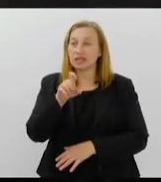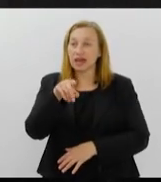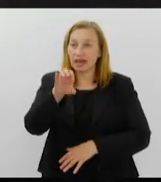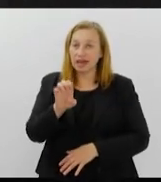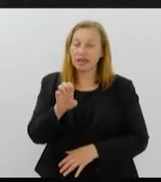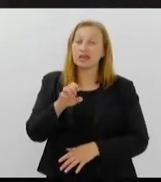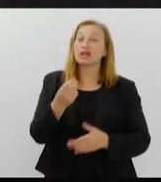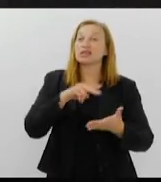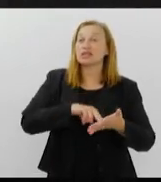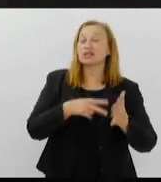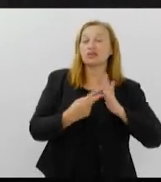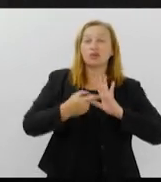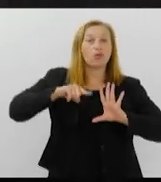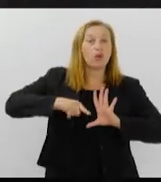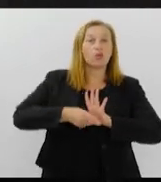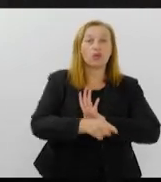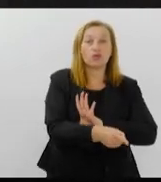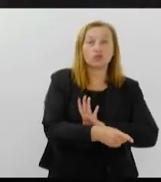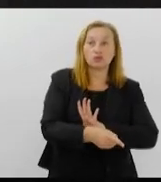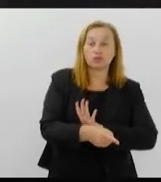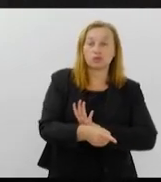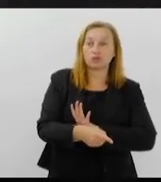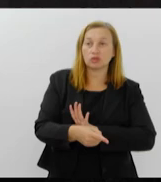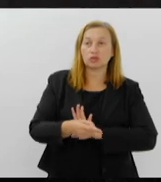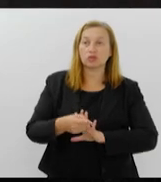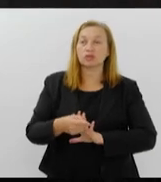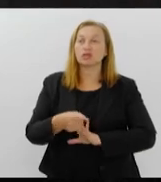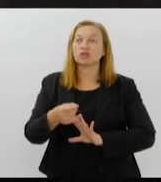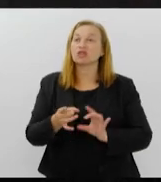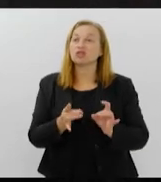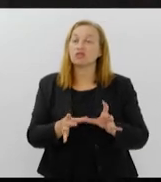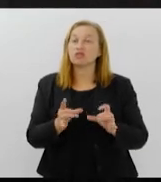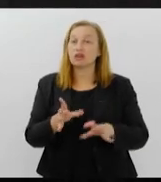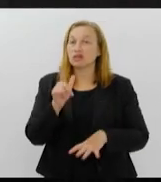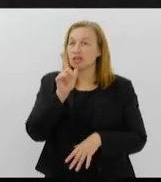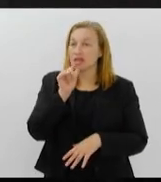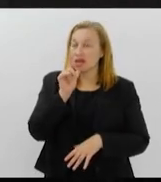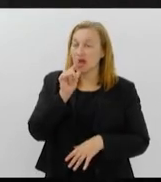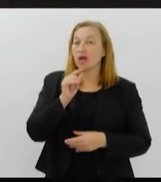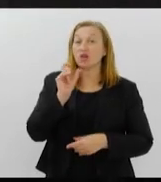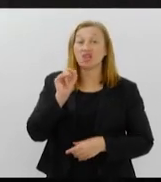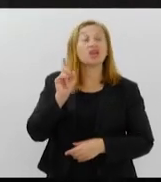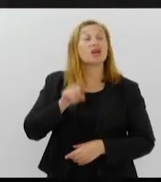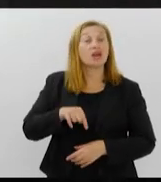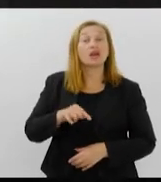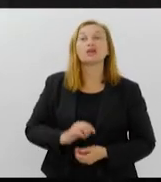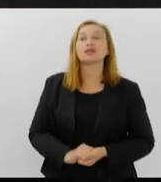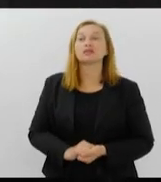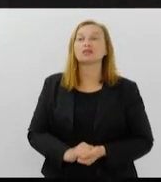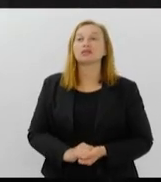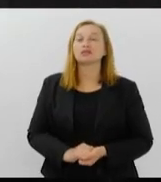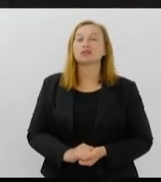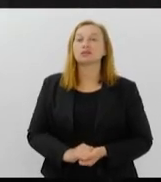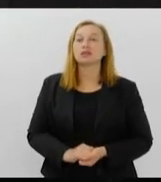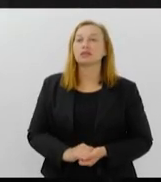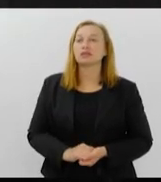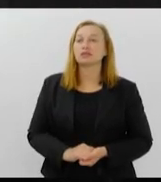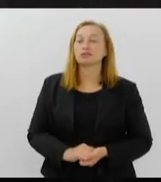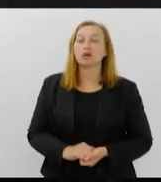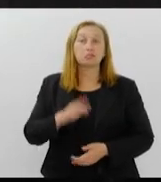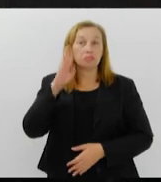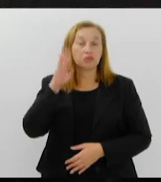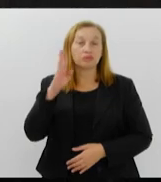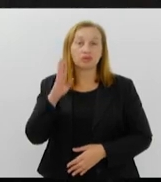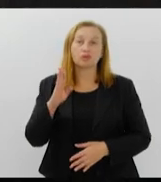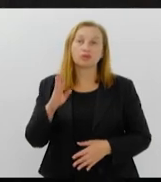significou o aprofundamento de uma lógica de mercantilização da água, que é um bem comum